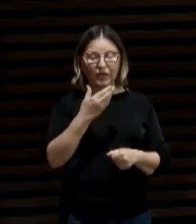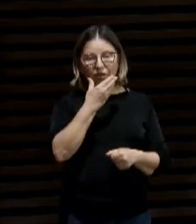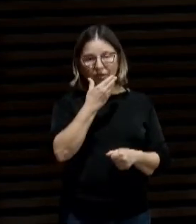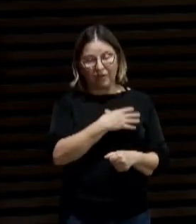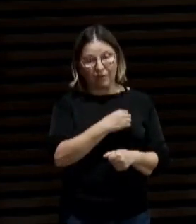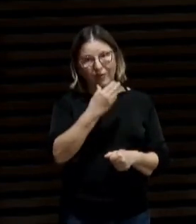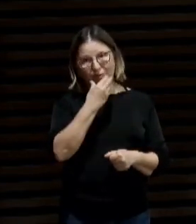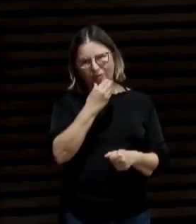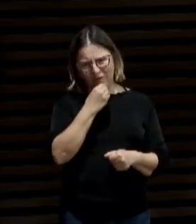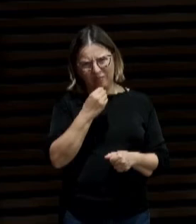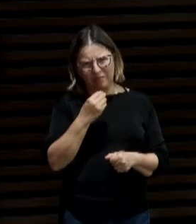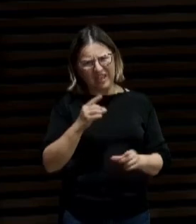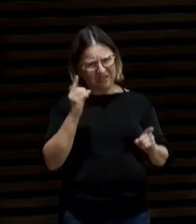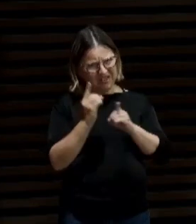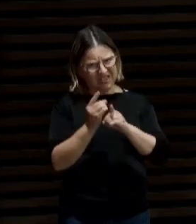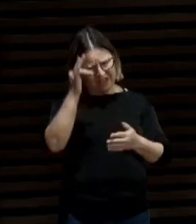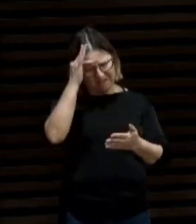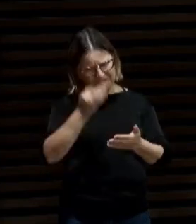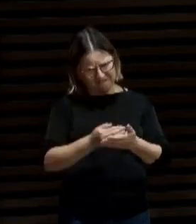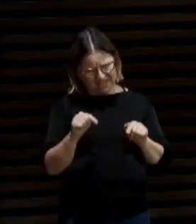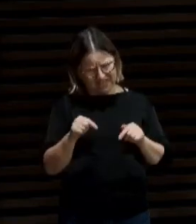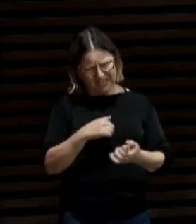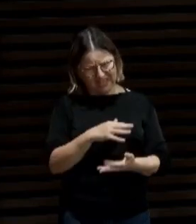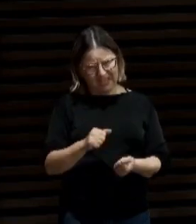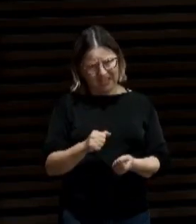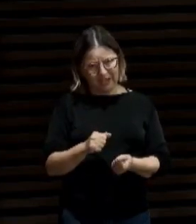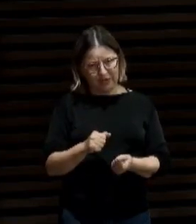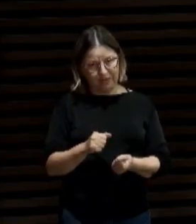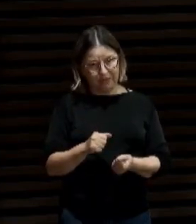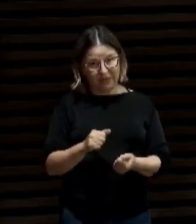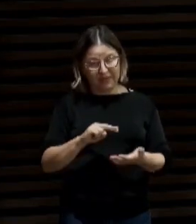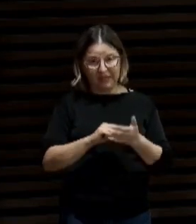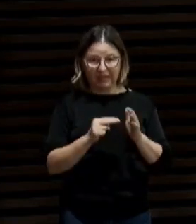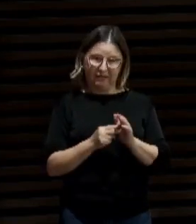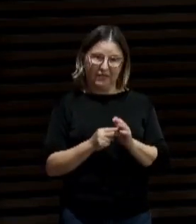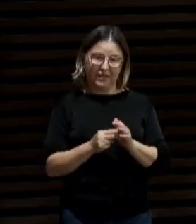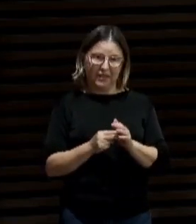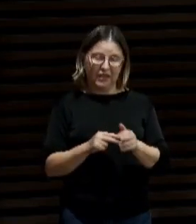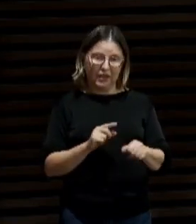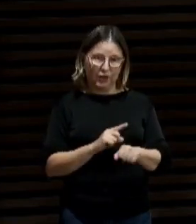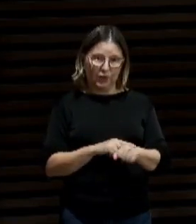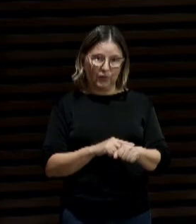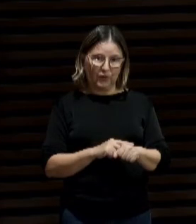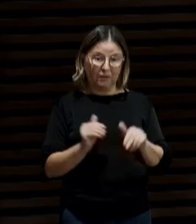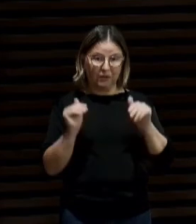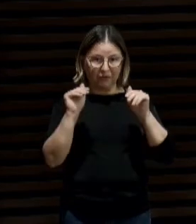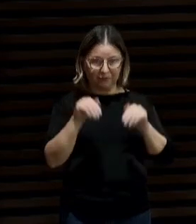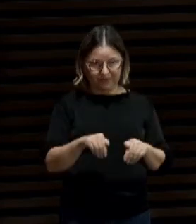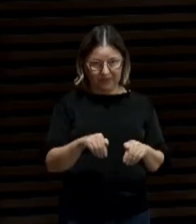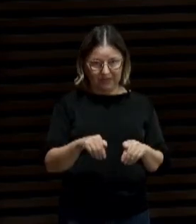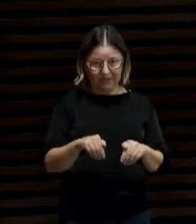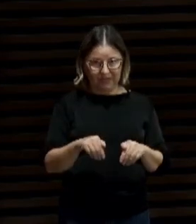Ele está dizendo que no tempo do fim tem muito falso mestre, a igreja está bombando, mas quando ele voltar ele quase não vai achar